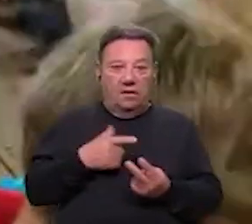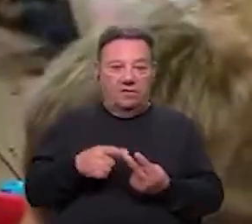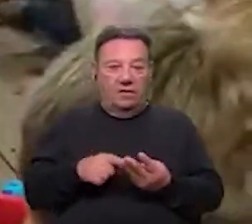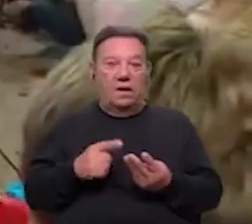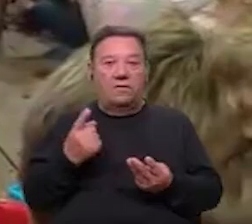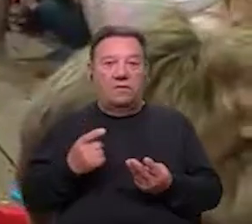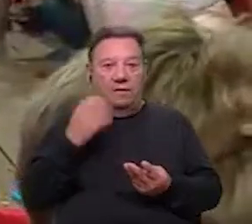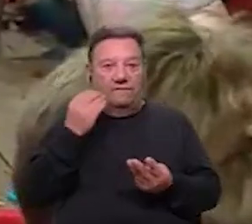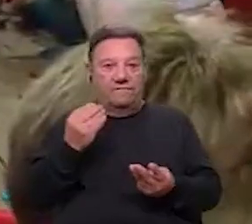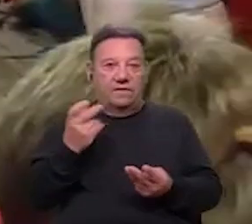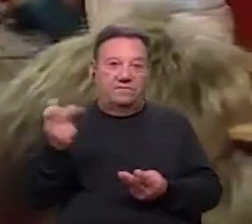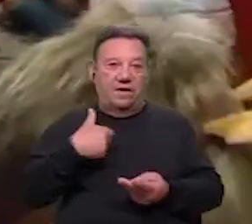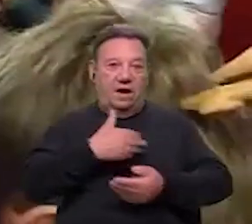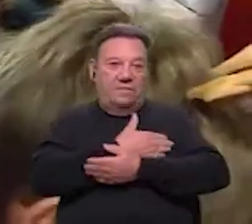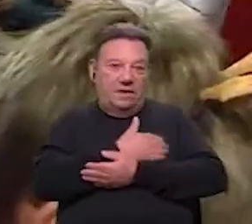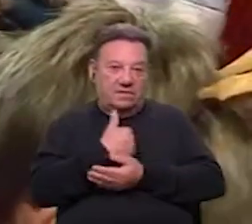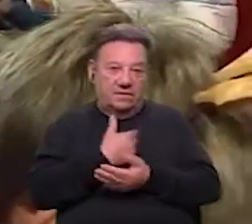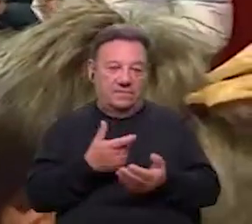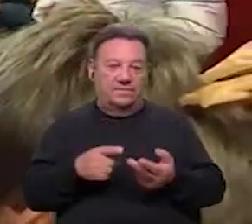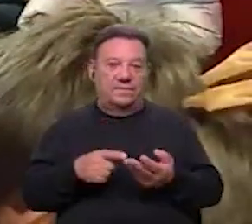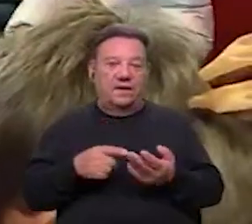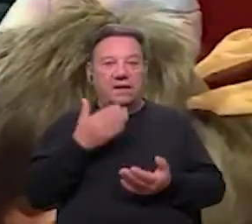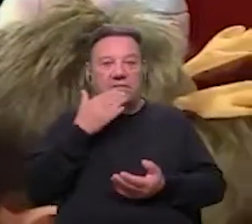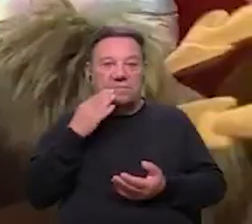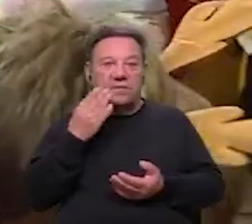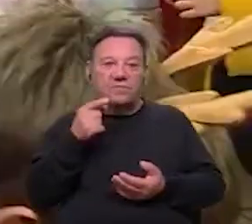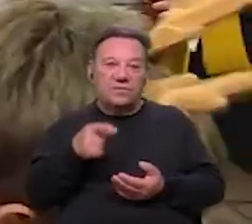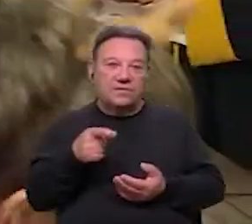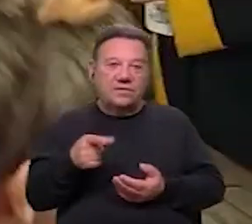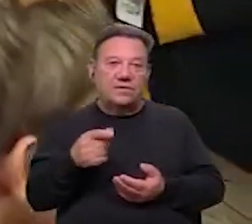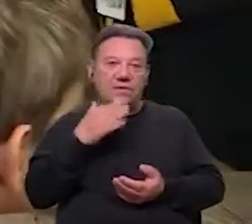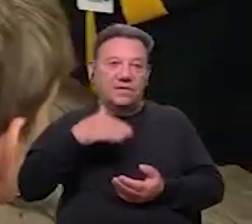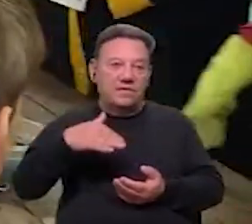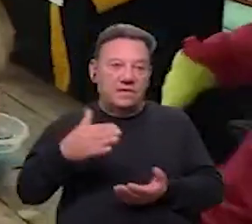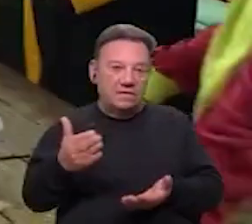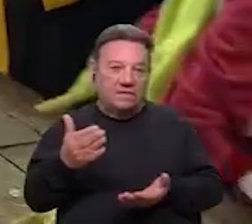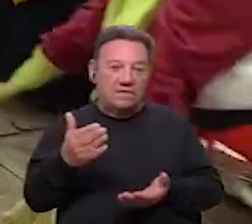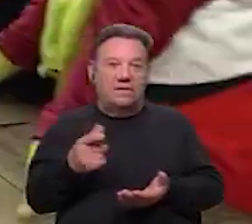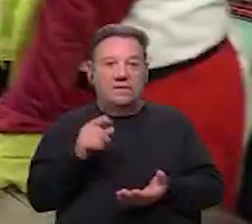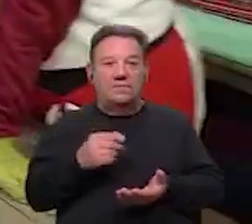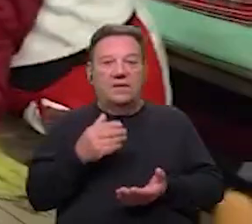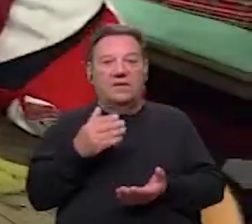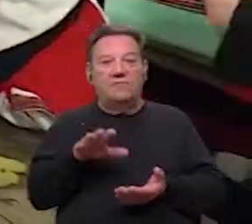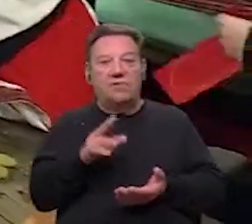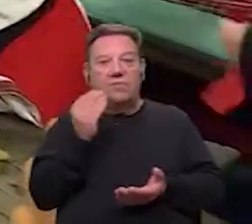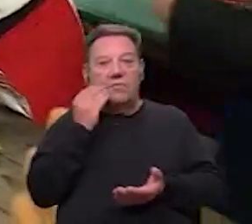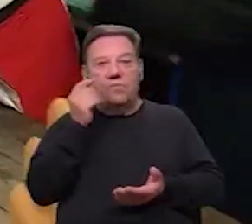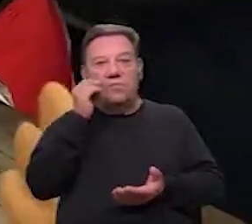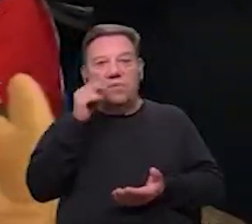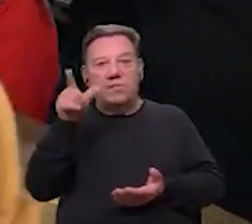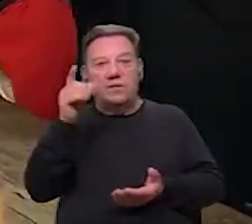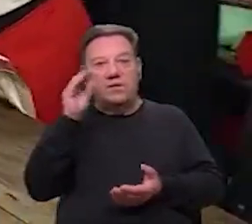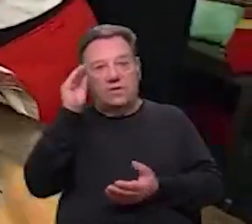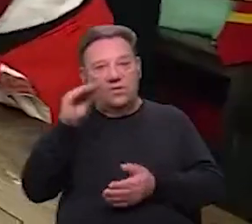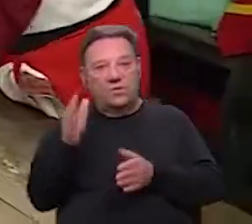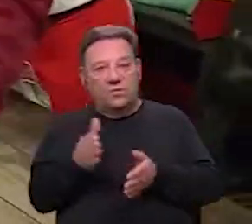ficam delirantes, vêm-me abraçar. Depende muito das idades e também da forma como os pais as